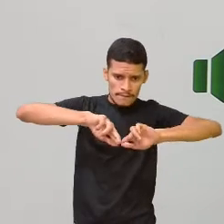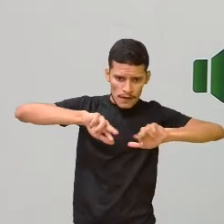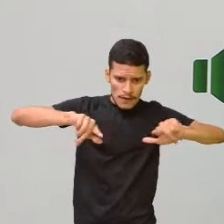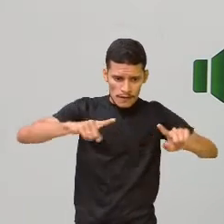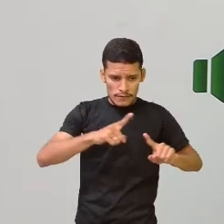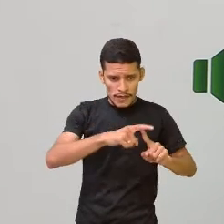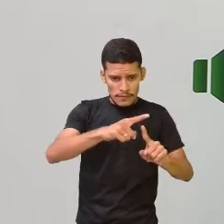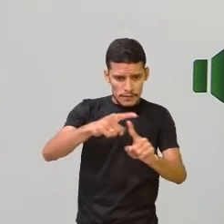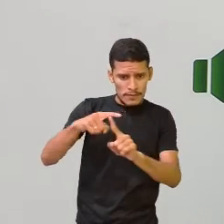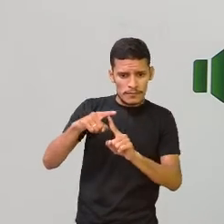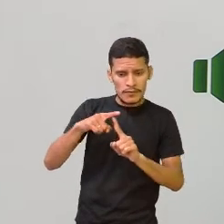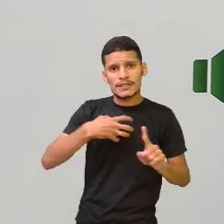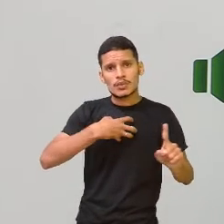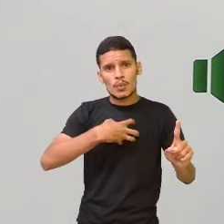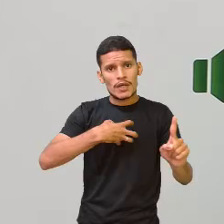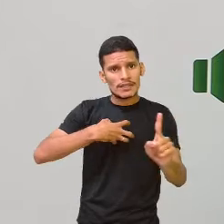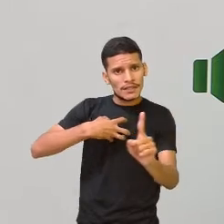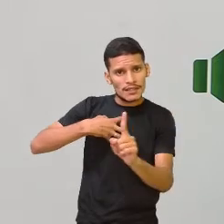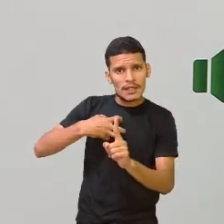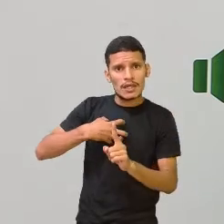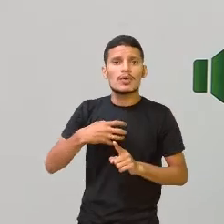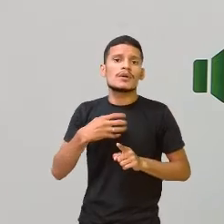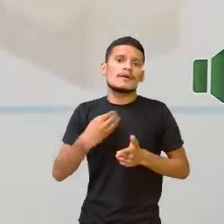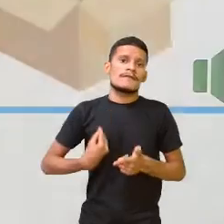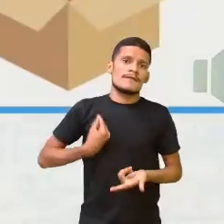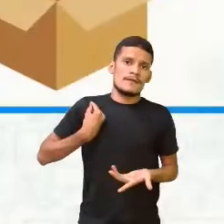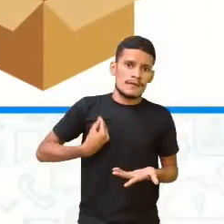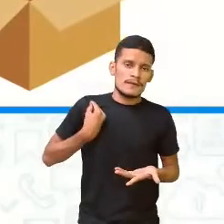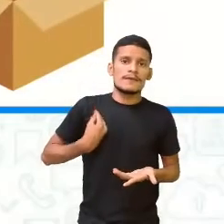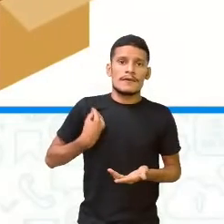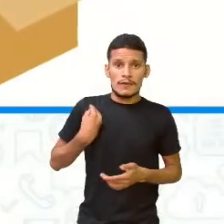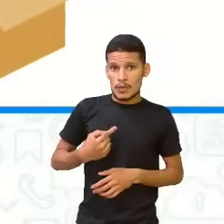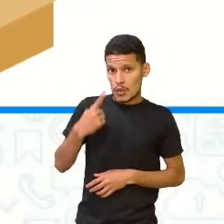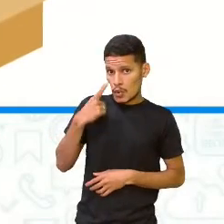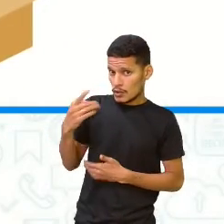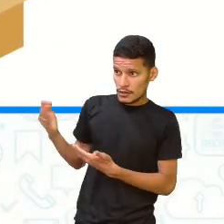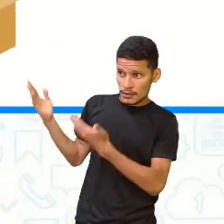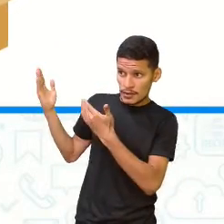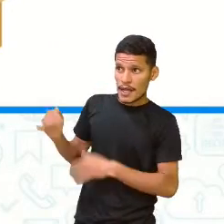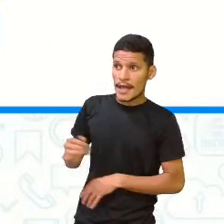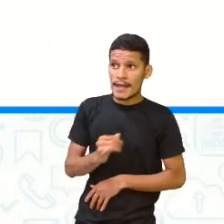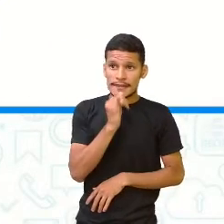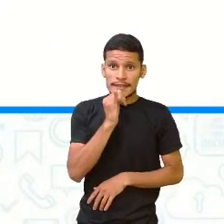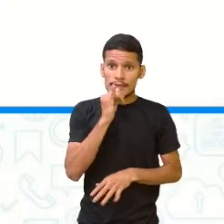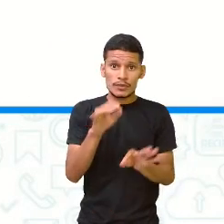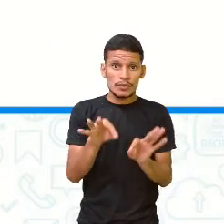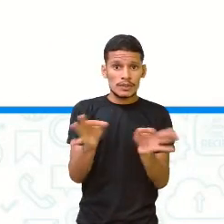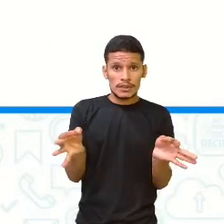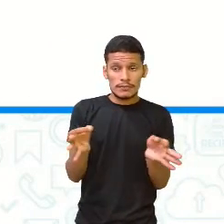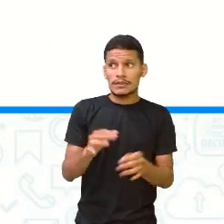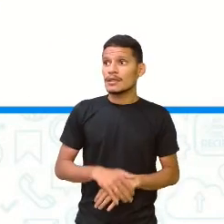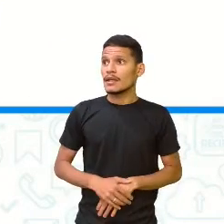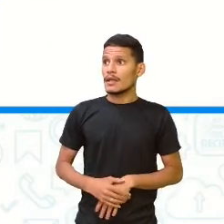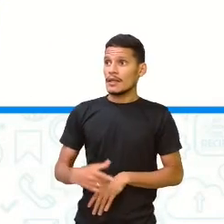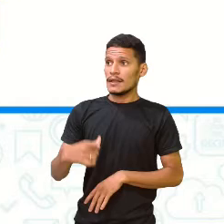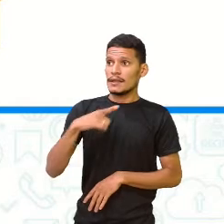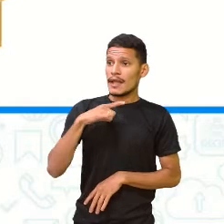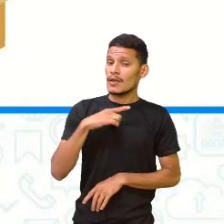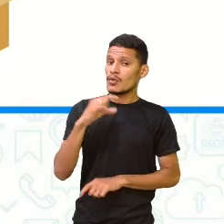de situações do cotidiano. Olha que exemplo simples, quinto ano. Eu